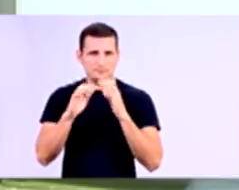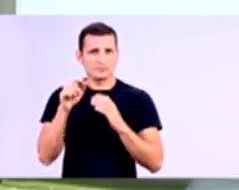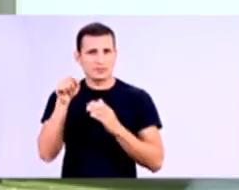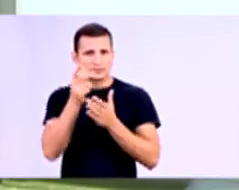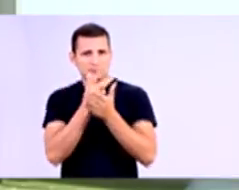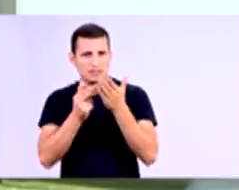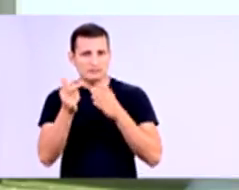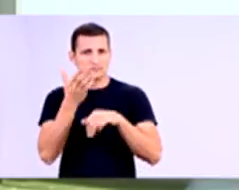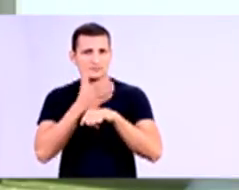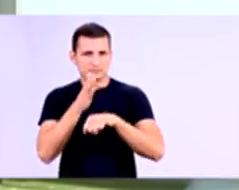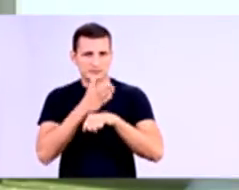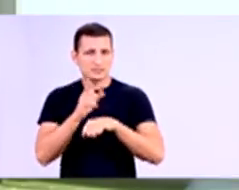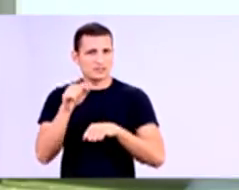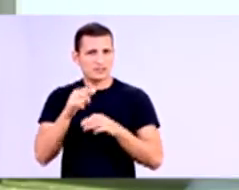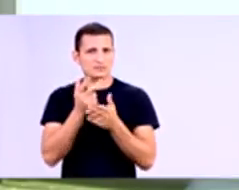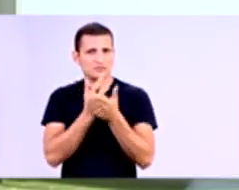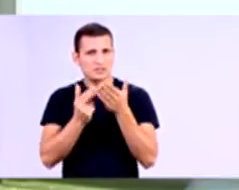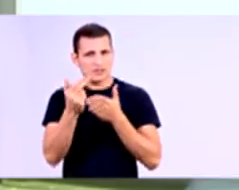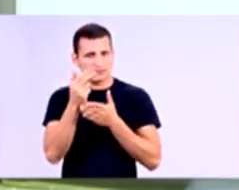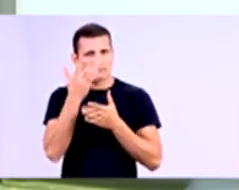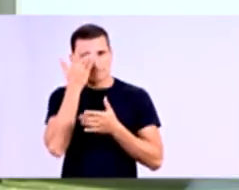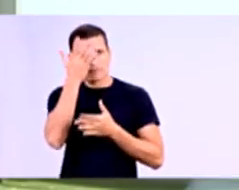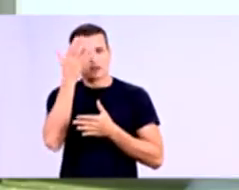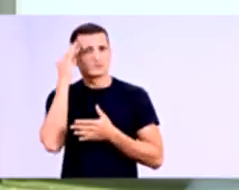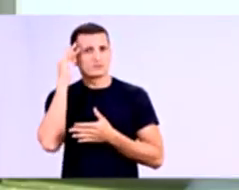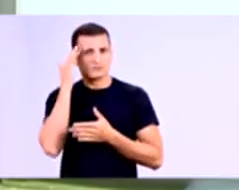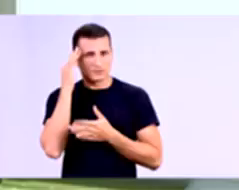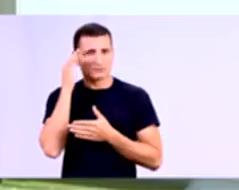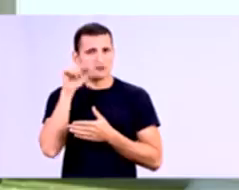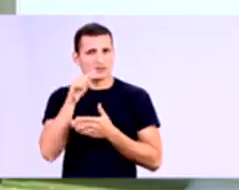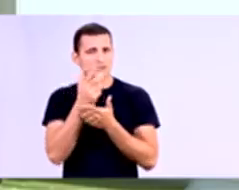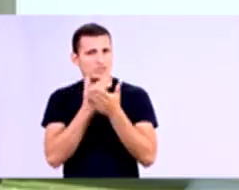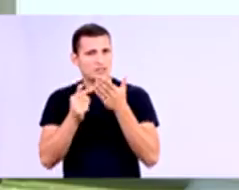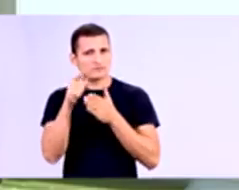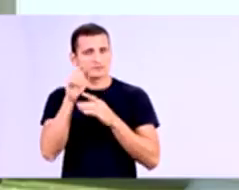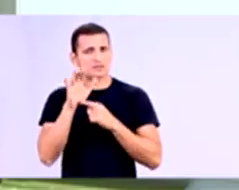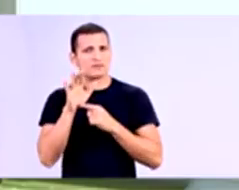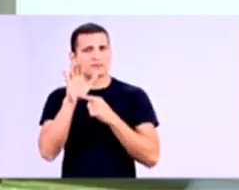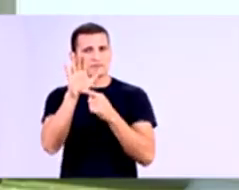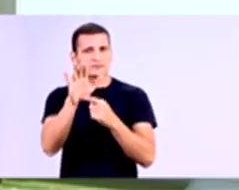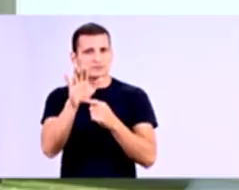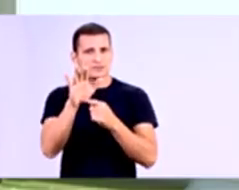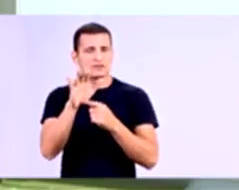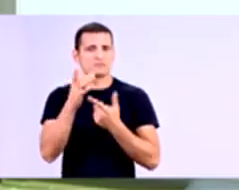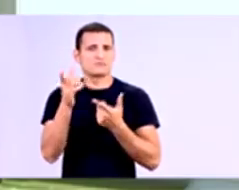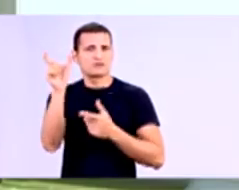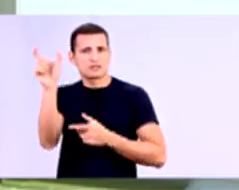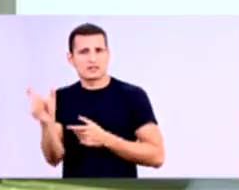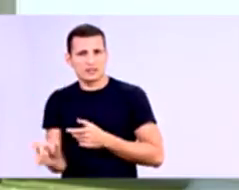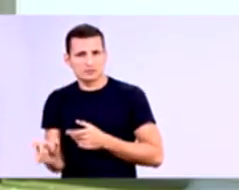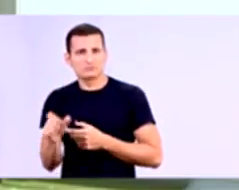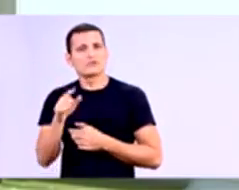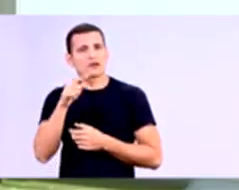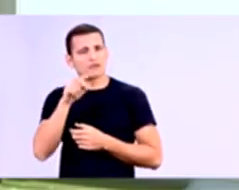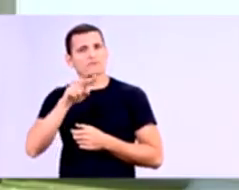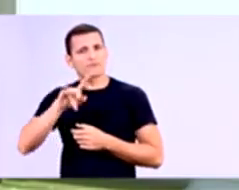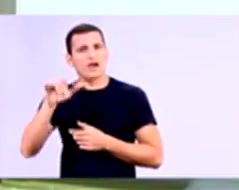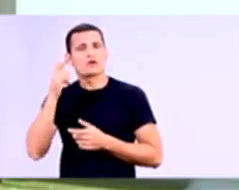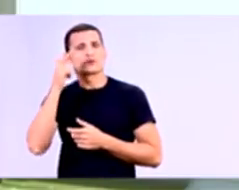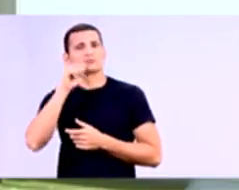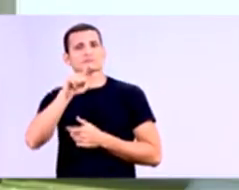diagrama de atividades é um diagrama de fácil entendimento. É um diagrama que você apresentar para um cliente, ele vai